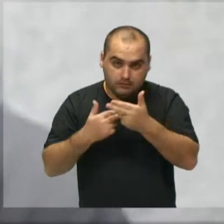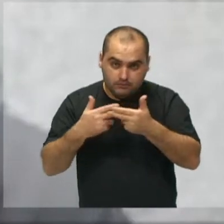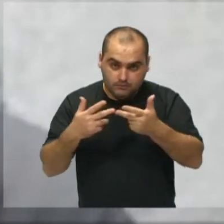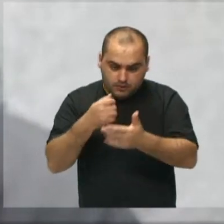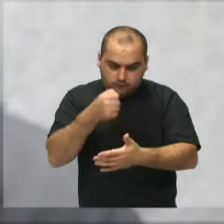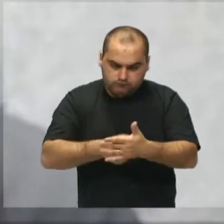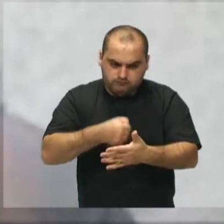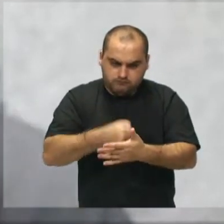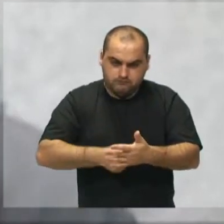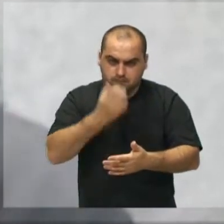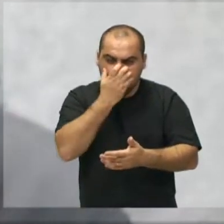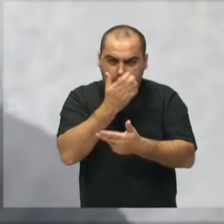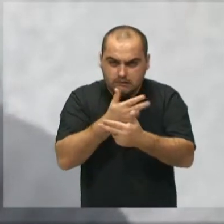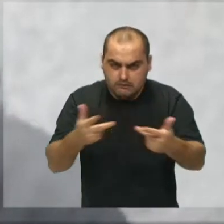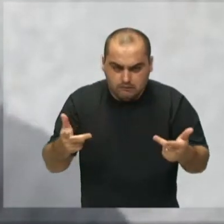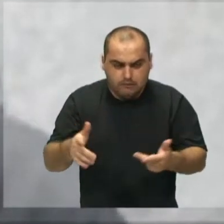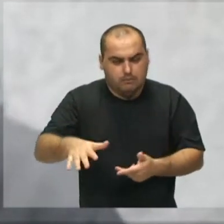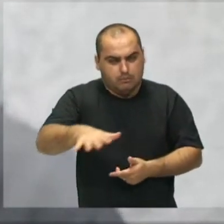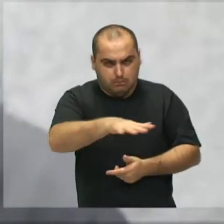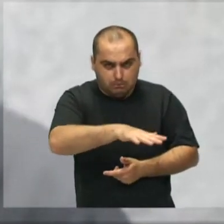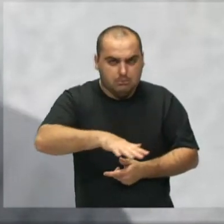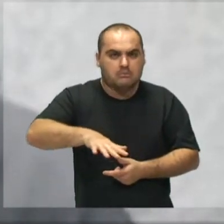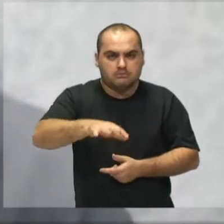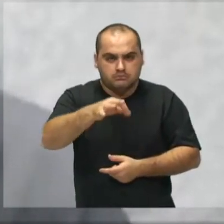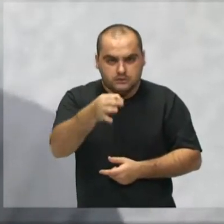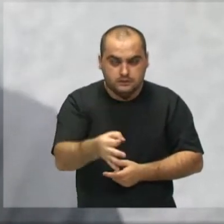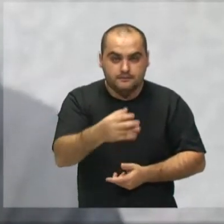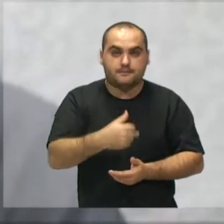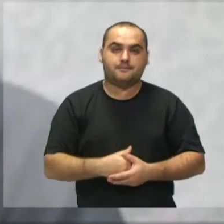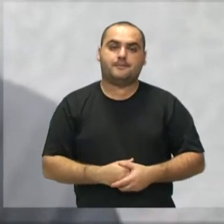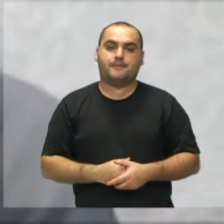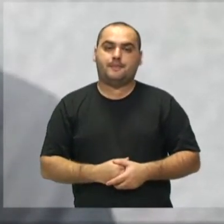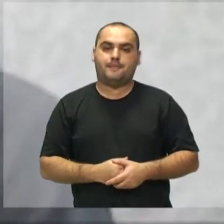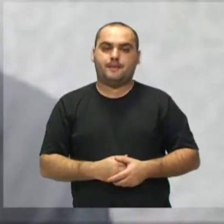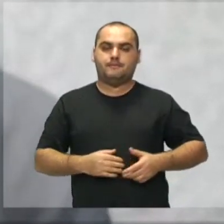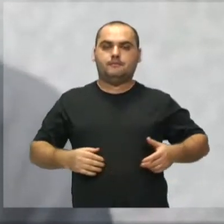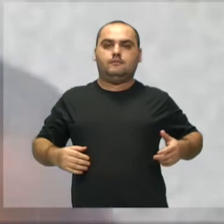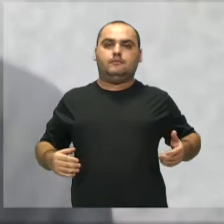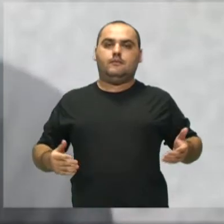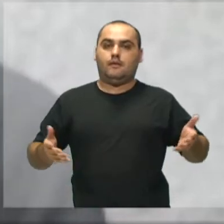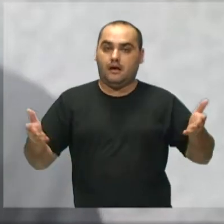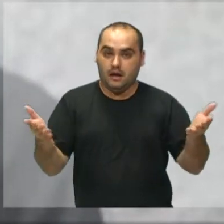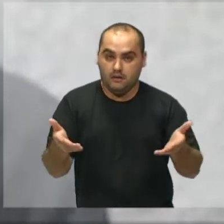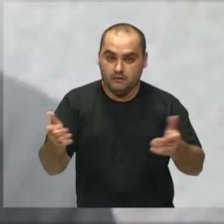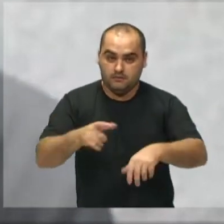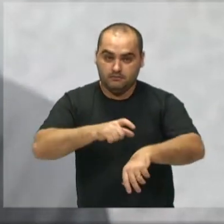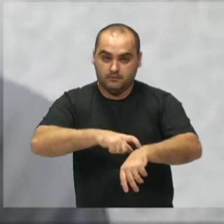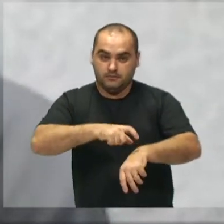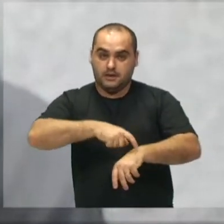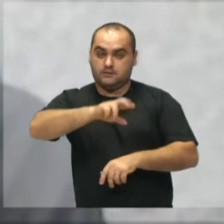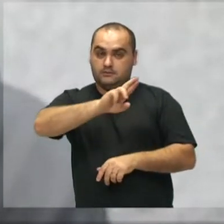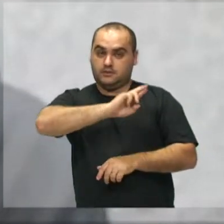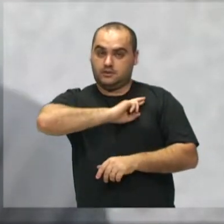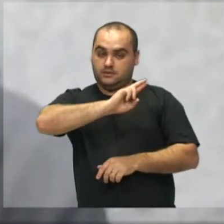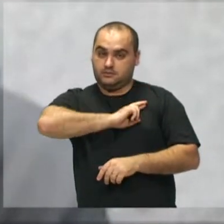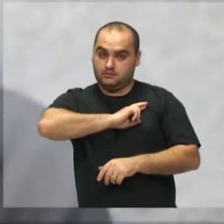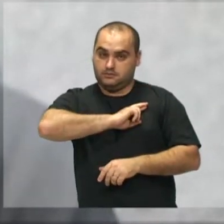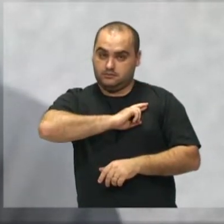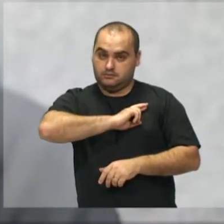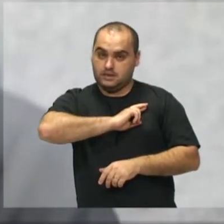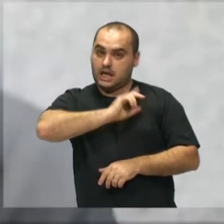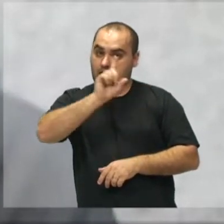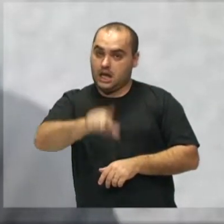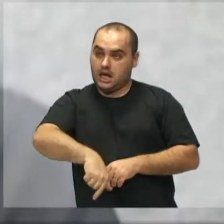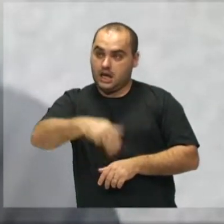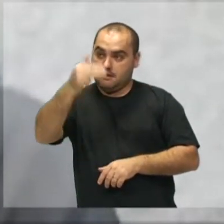defesa dos animais, essas coisas assim, muito bem. Agora, nós passamos por um movimento de pauta religiosa, porque era uma pauta